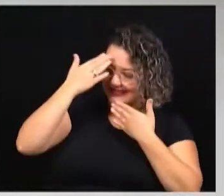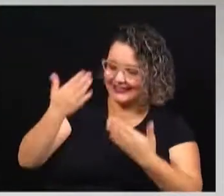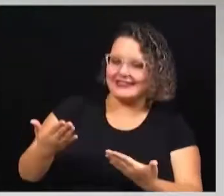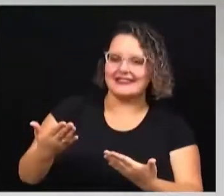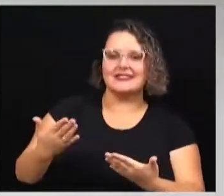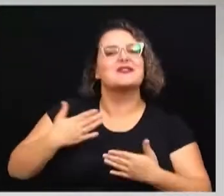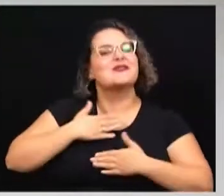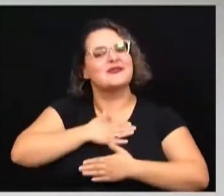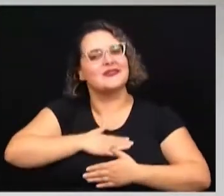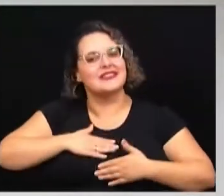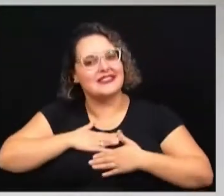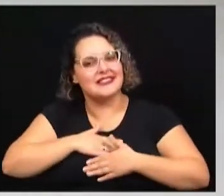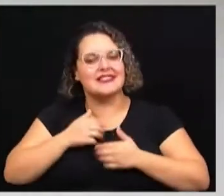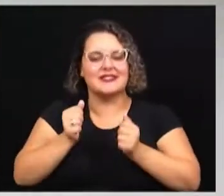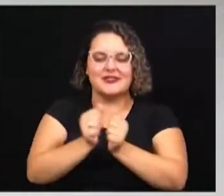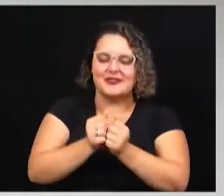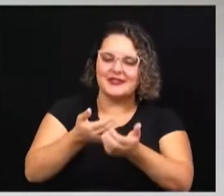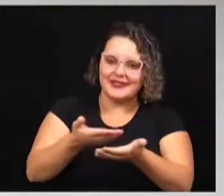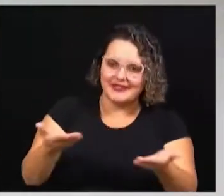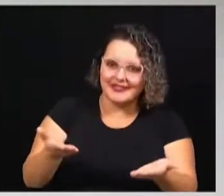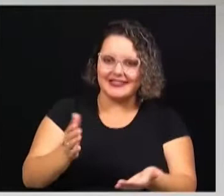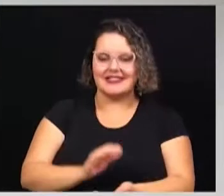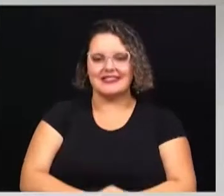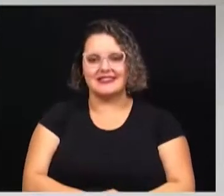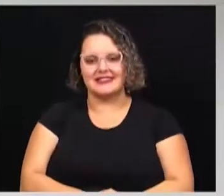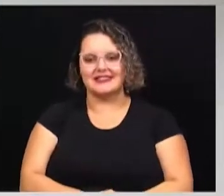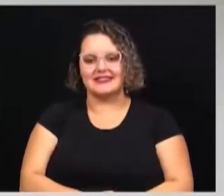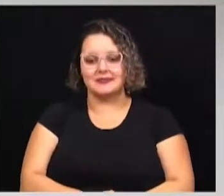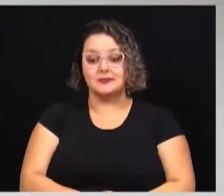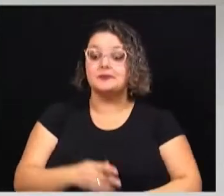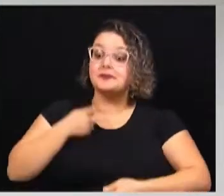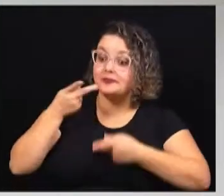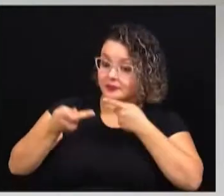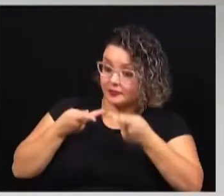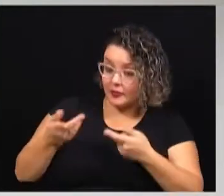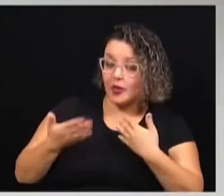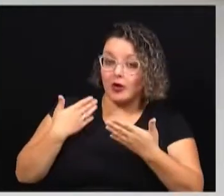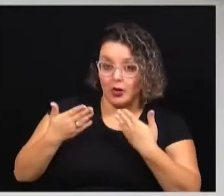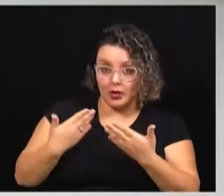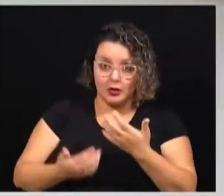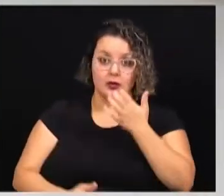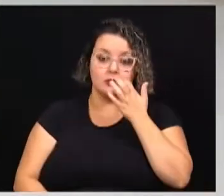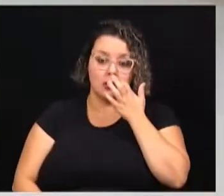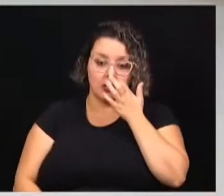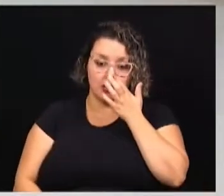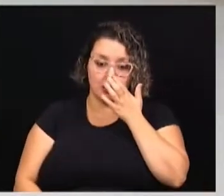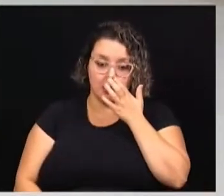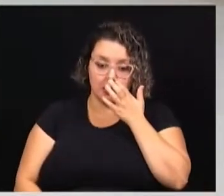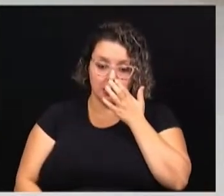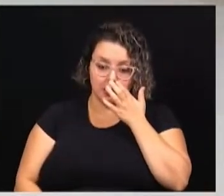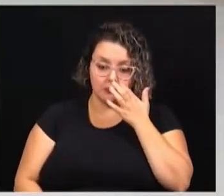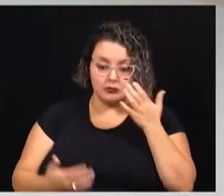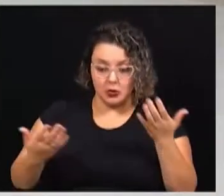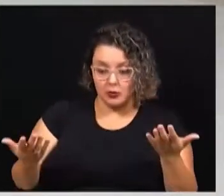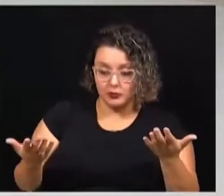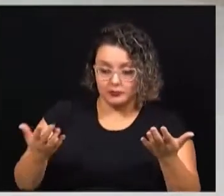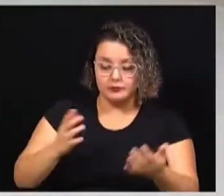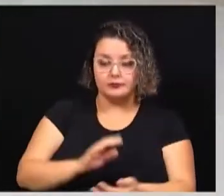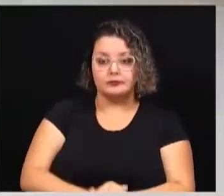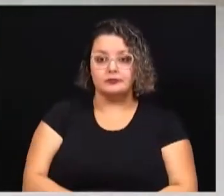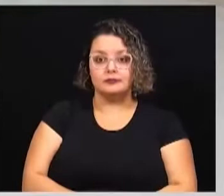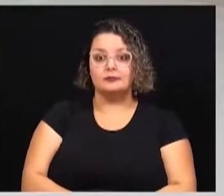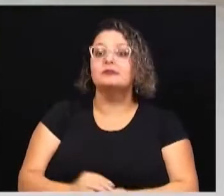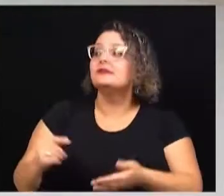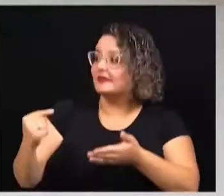agradeço. É um prazer estar aqui com vocês. E como a gente estava conversando, né? Você